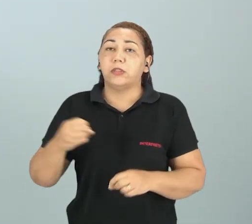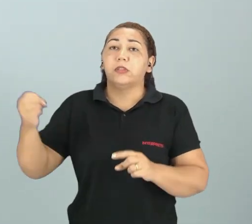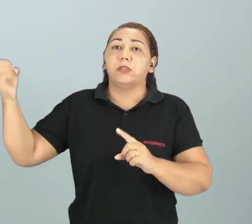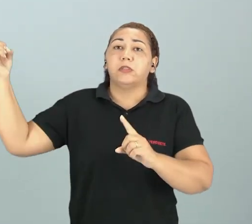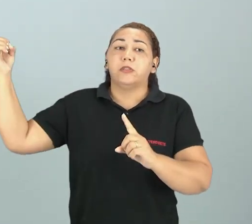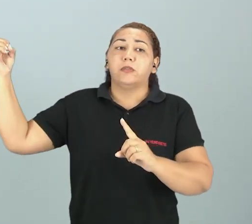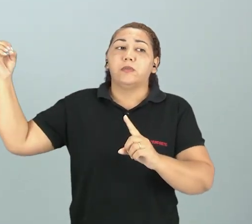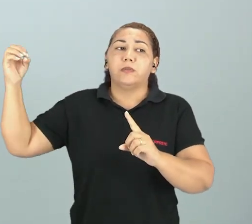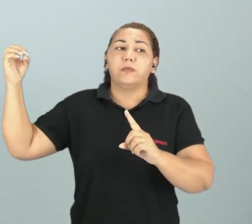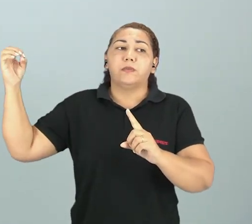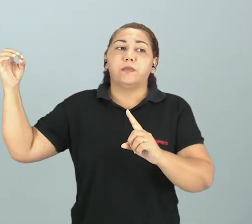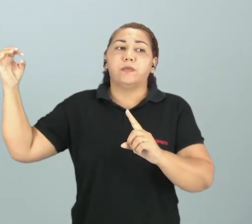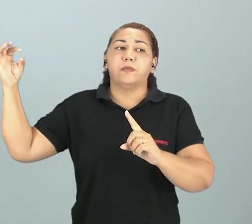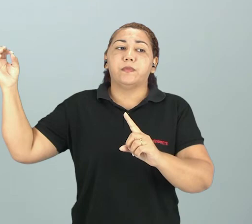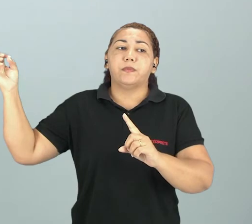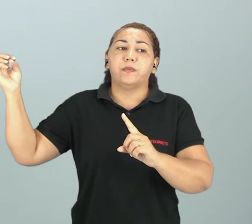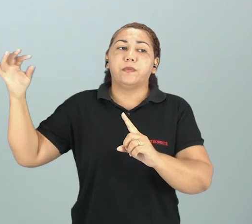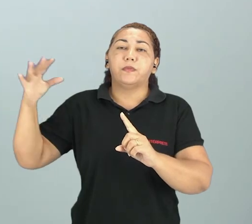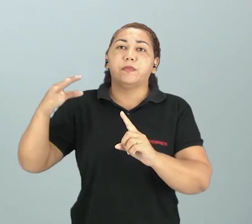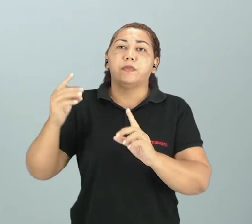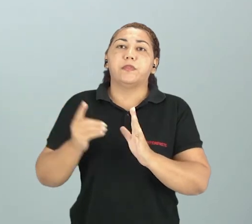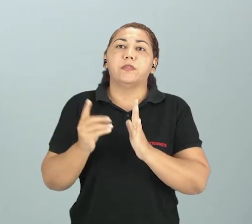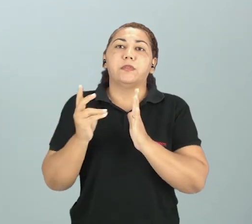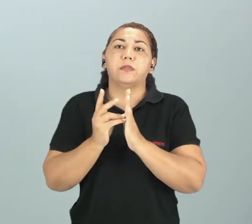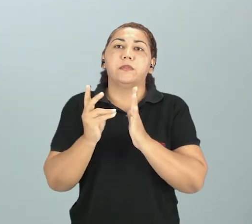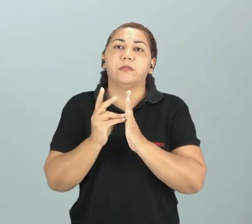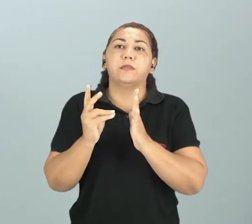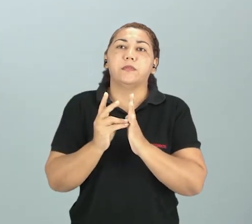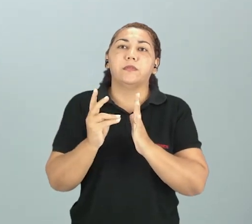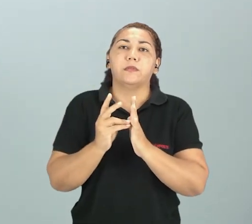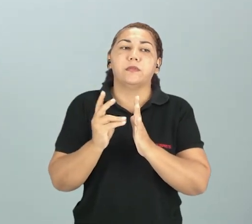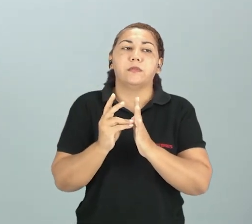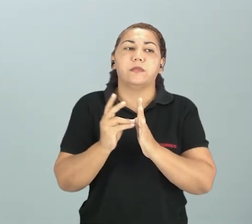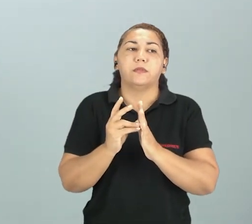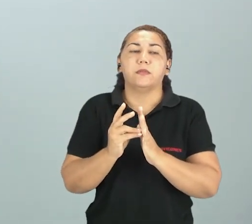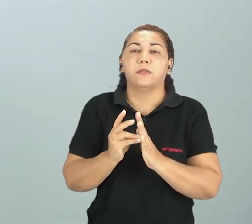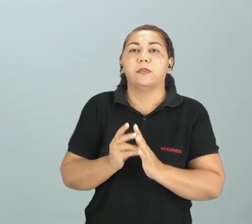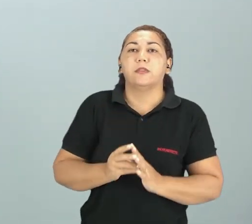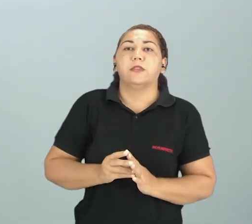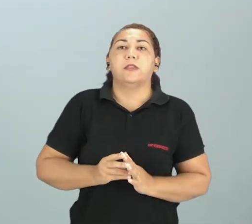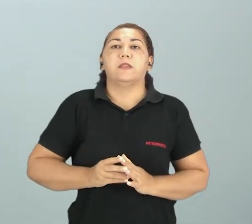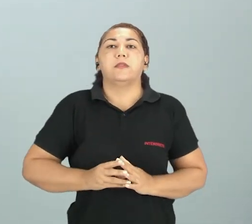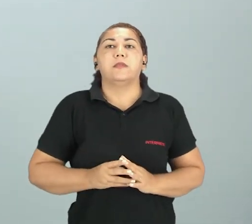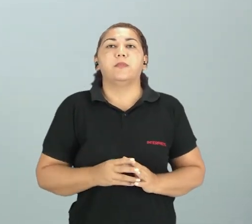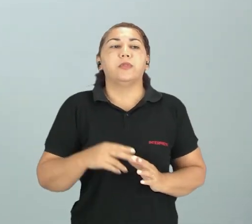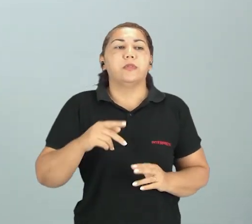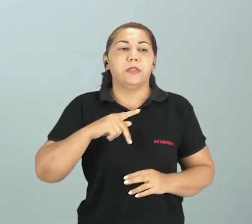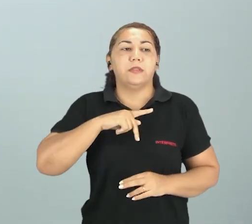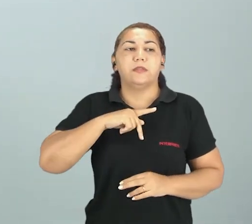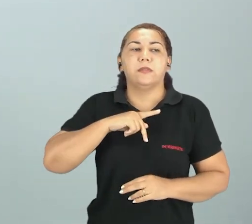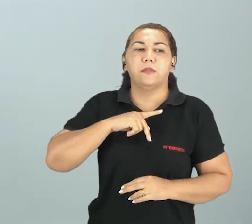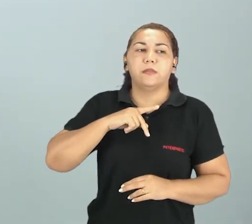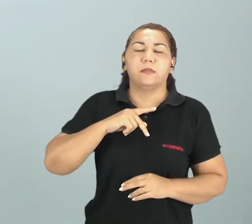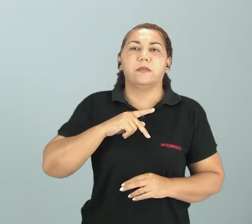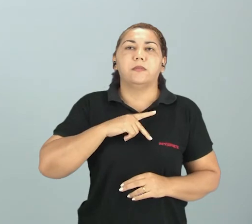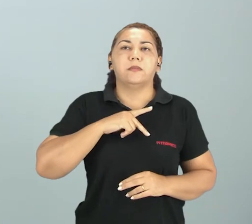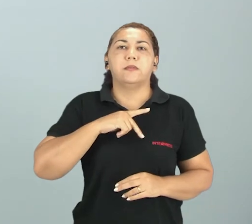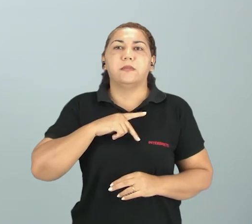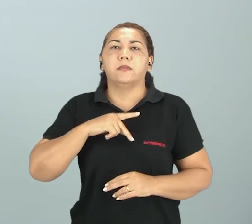indígenas, africanos e os portugueses europeus que chegaram. Eu não falo nem tanto português, mas europeus, que